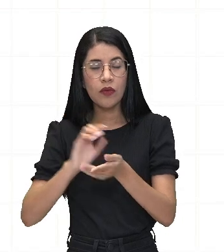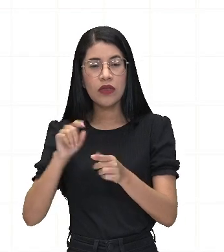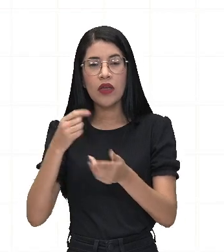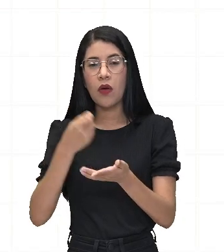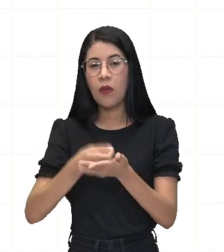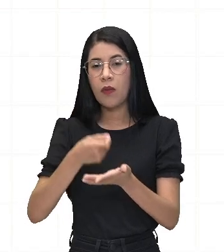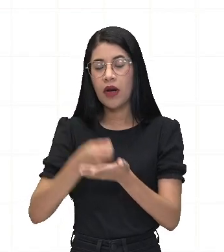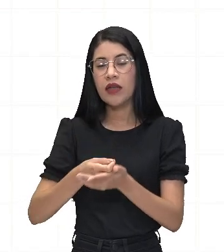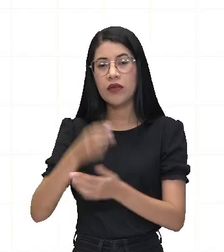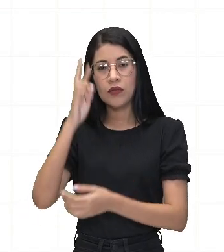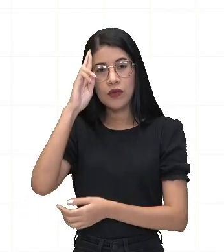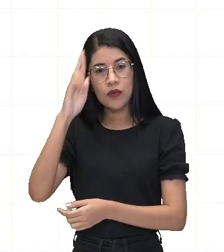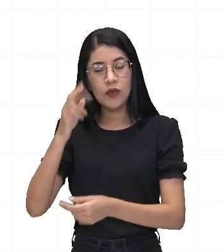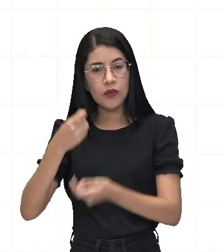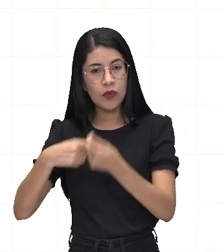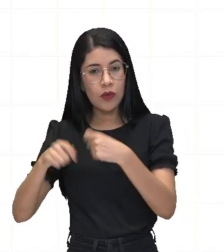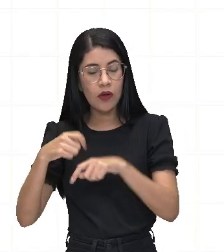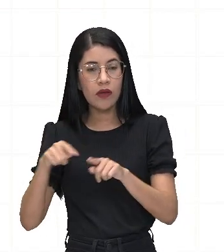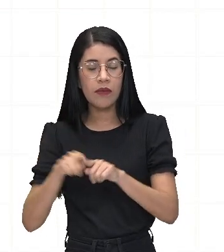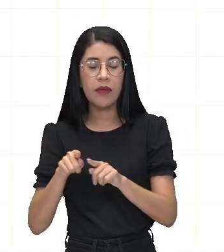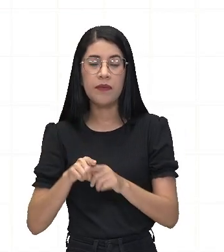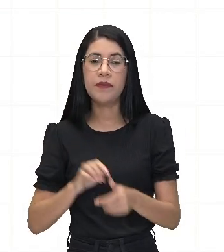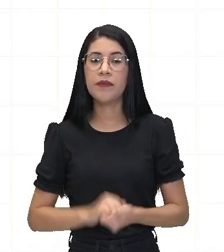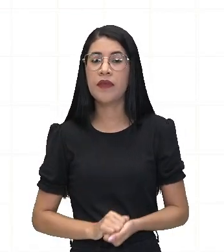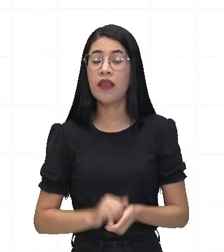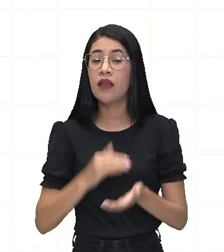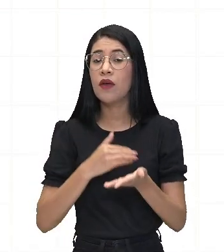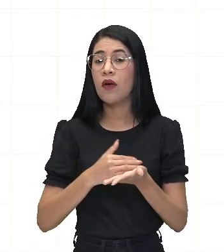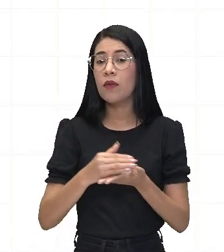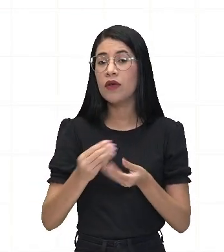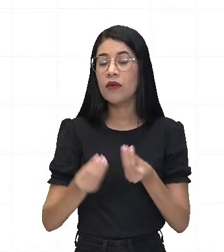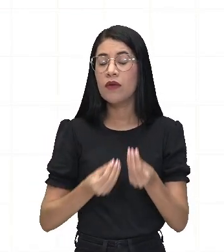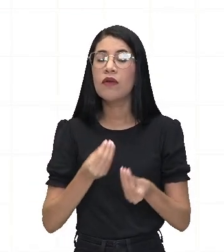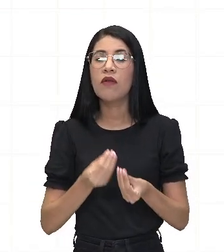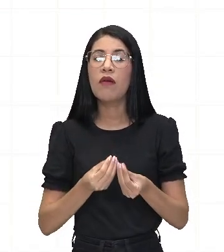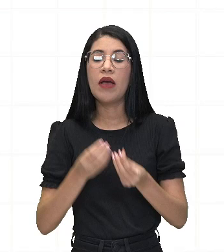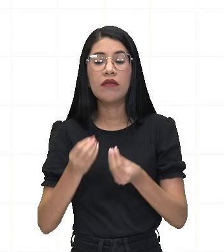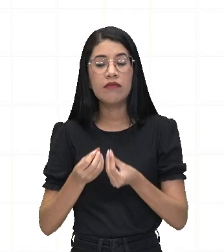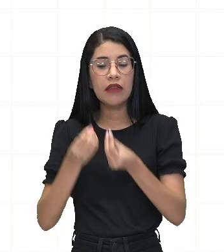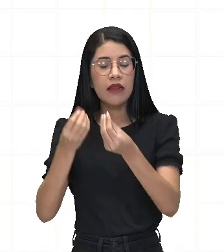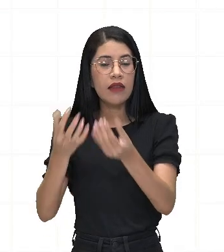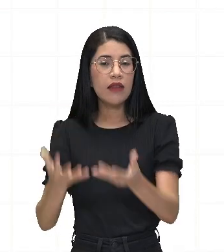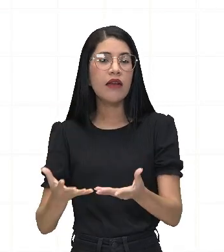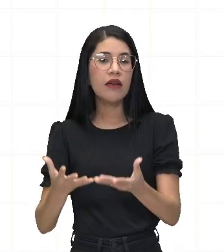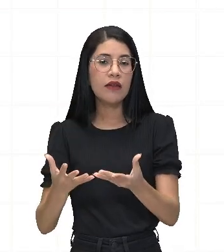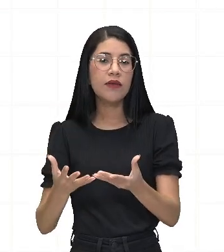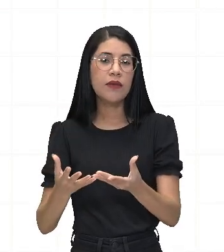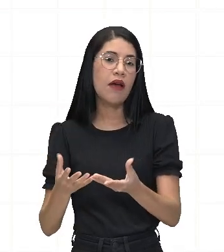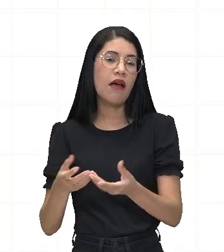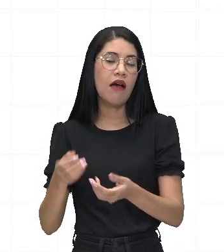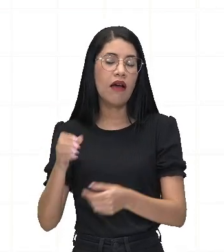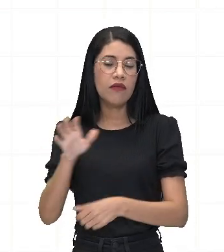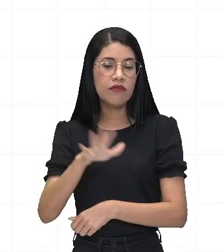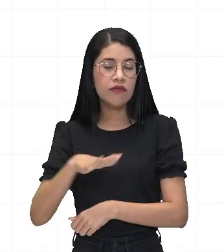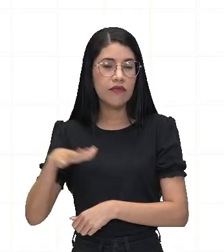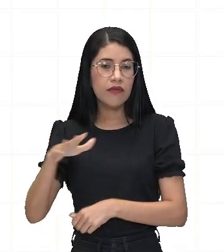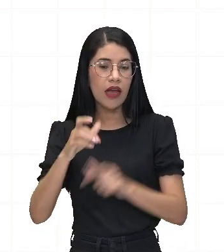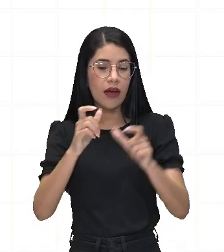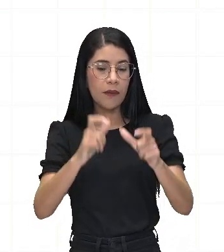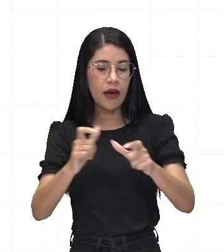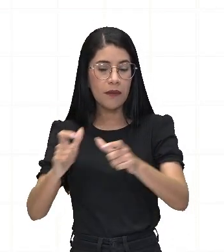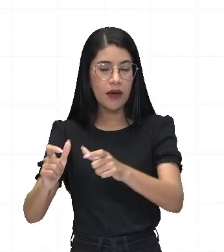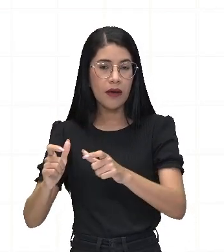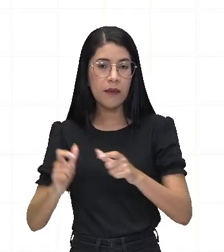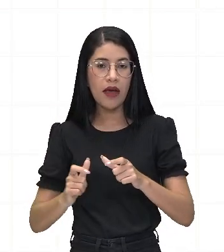outros. Inicialmente, a doação de terras, nós temos que as capitanias elas foram doadas, né, ali aos